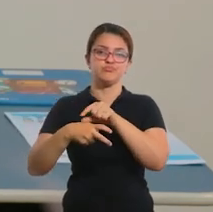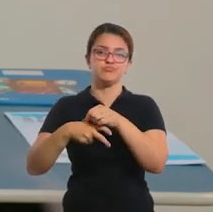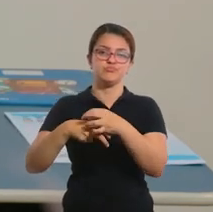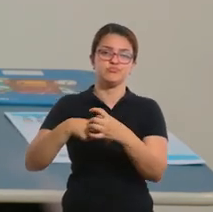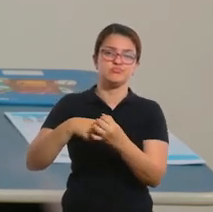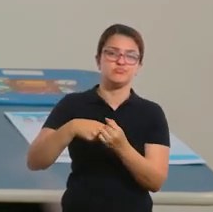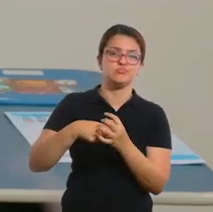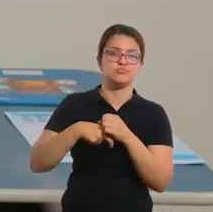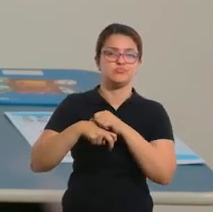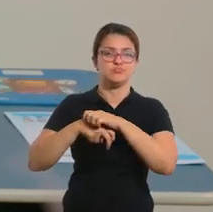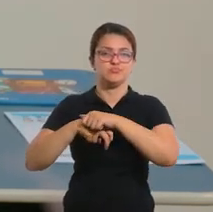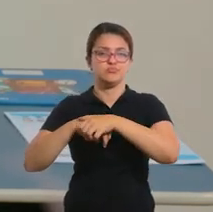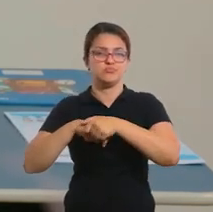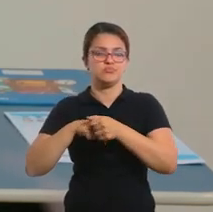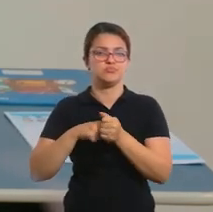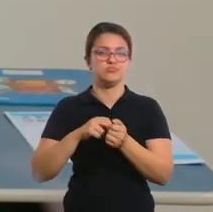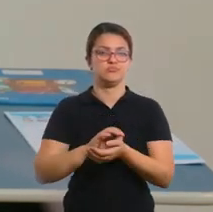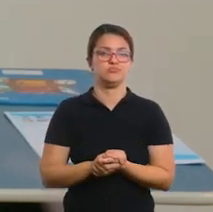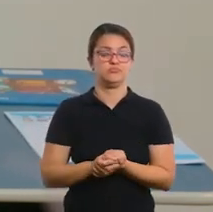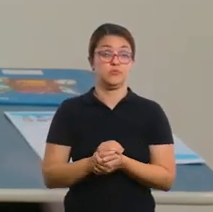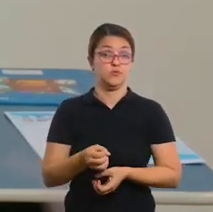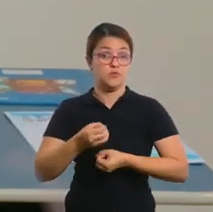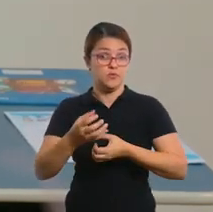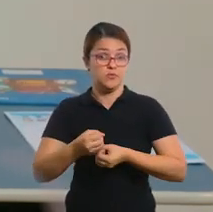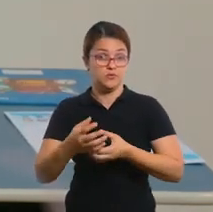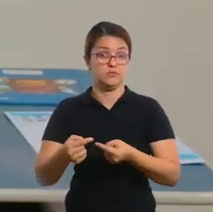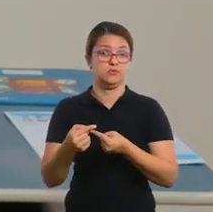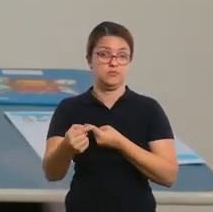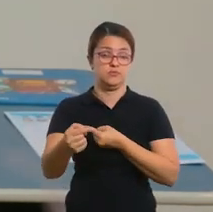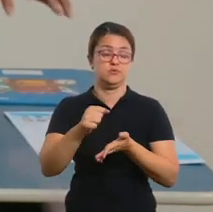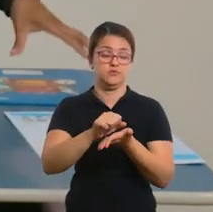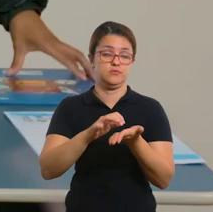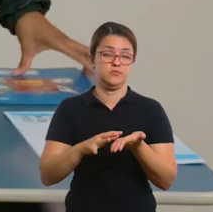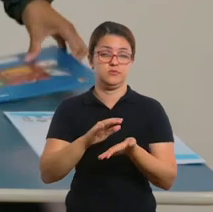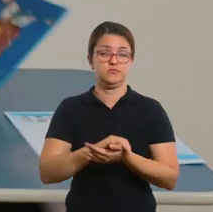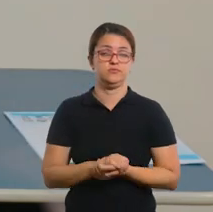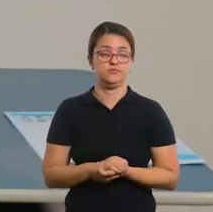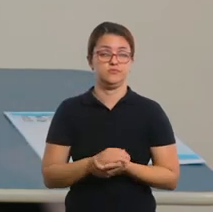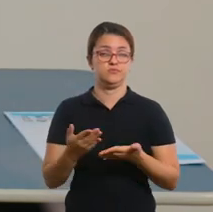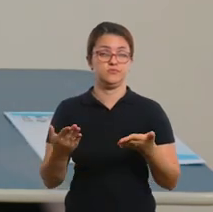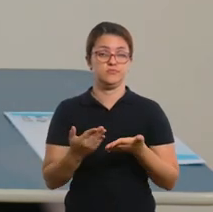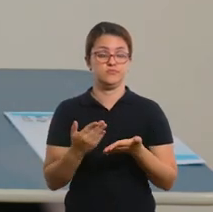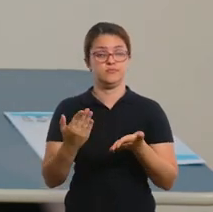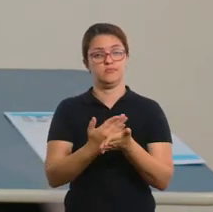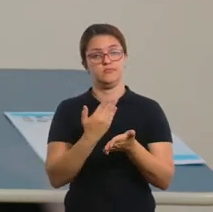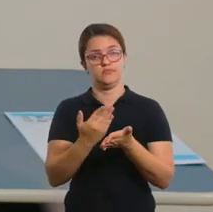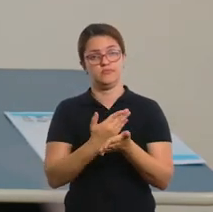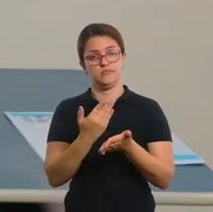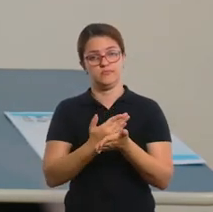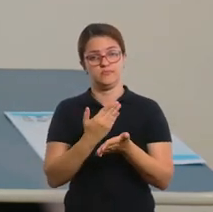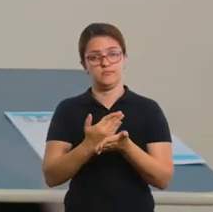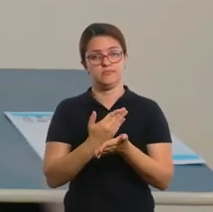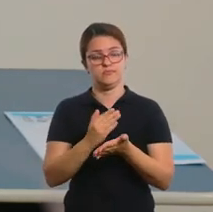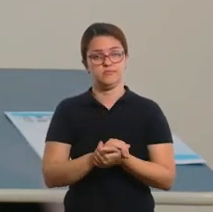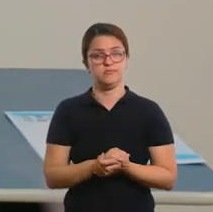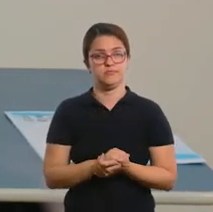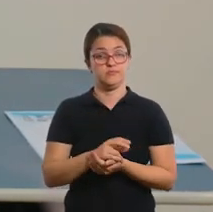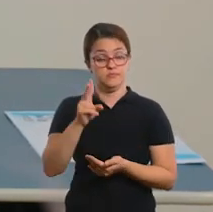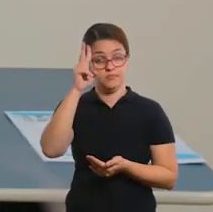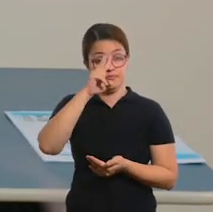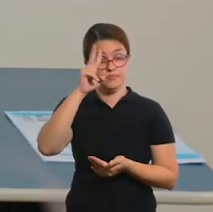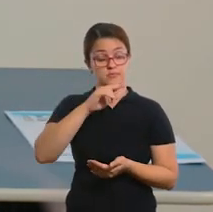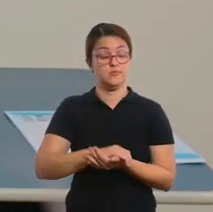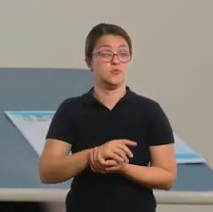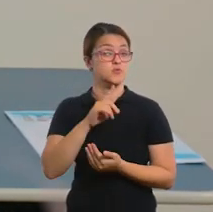a gente pode fazer a nossa atividade da semana. Então, peguem o caderno de vocês, não esqueçam